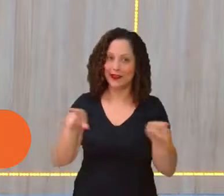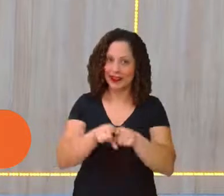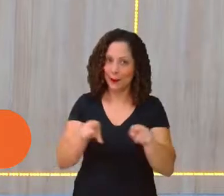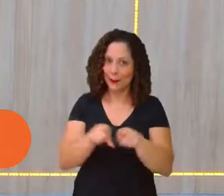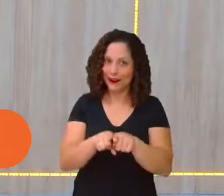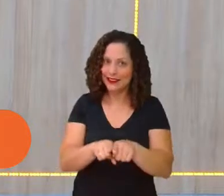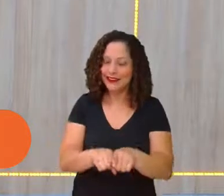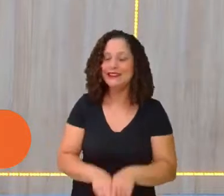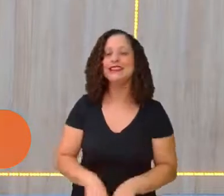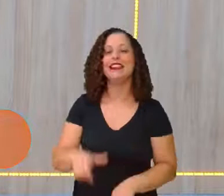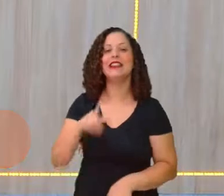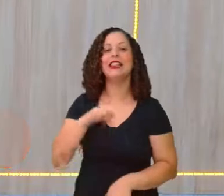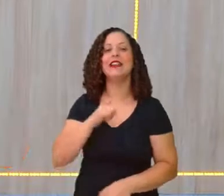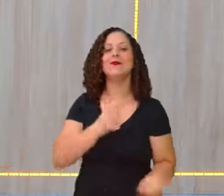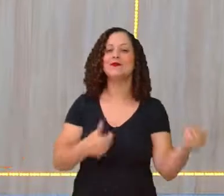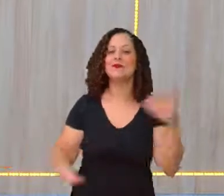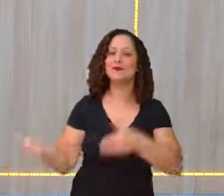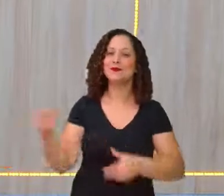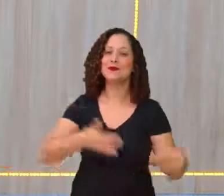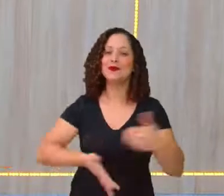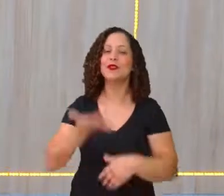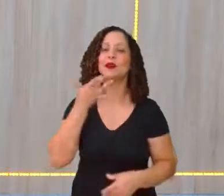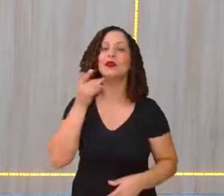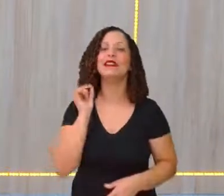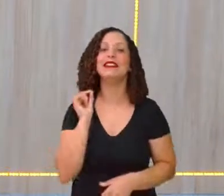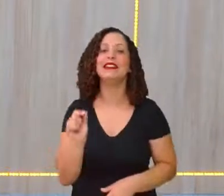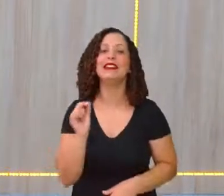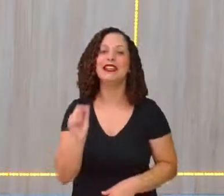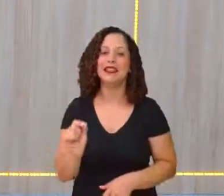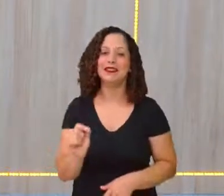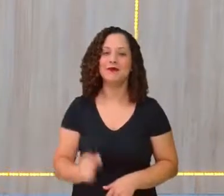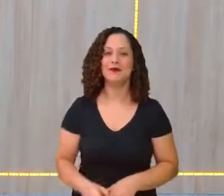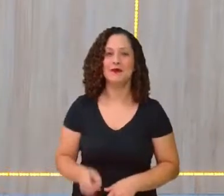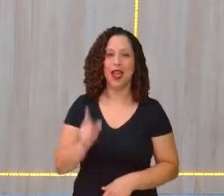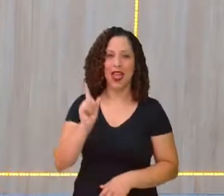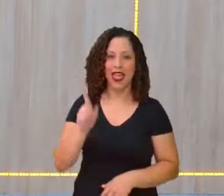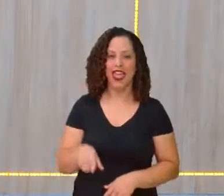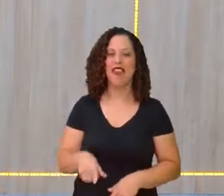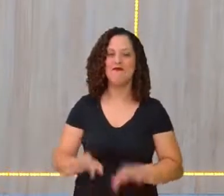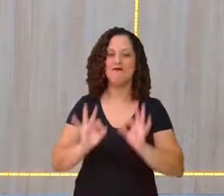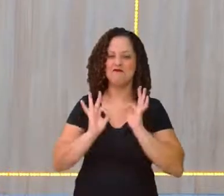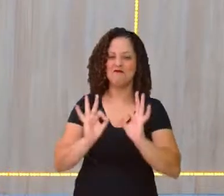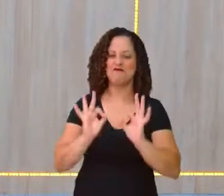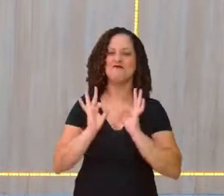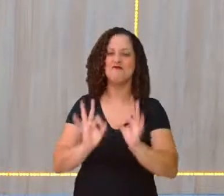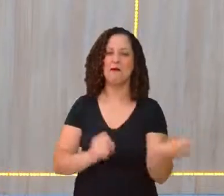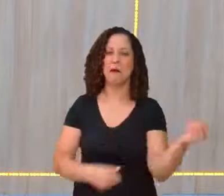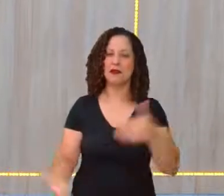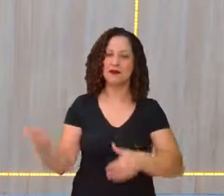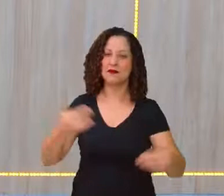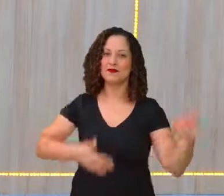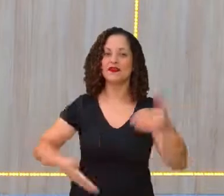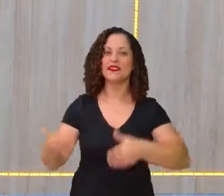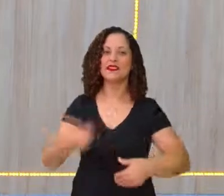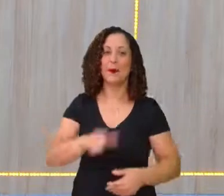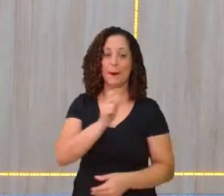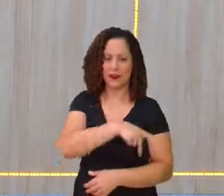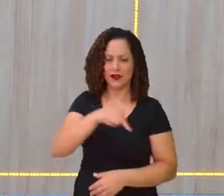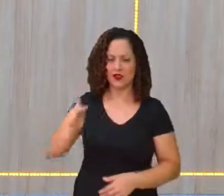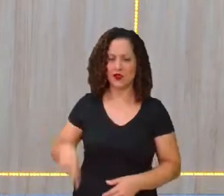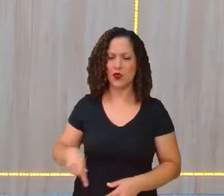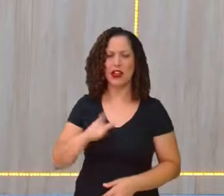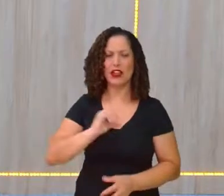querida Késia, eu estou aqui muito bem acompanhado da nossa jogadora caríssima, que sempre tem aí